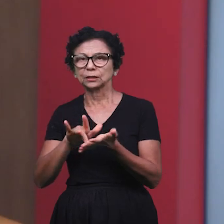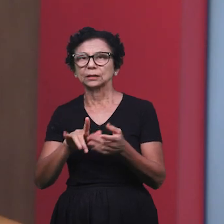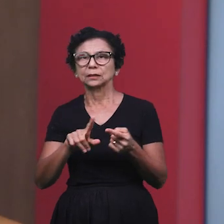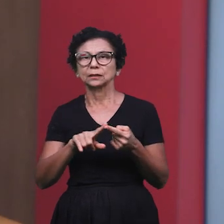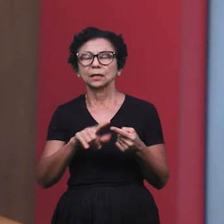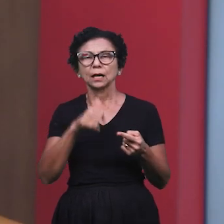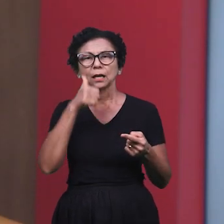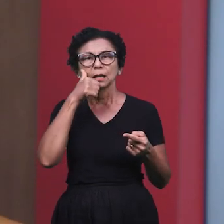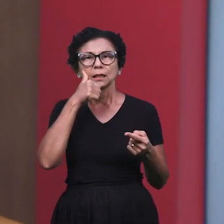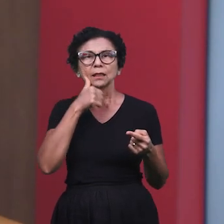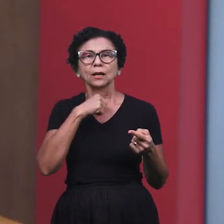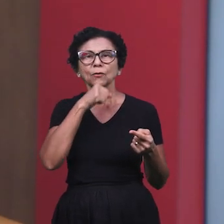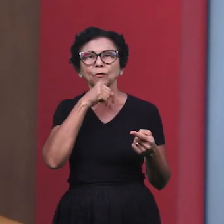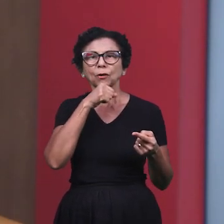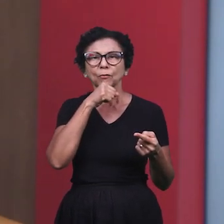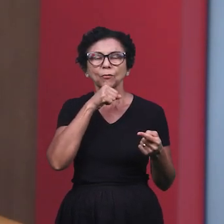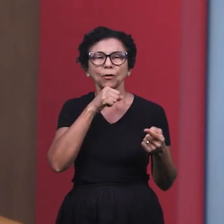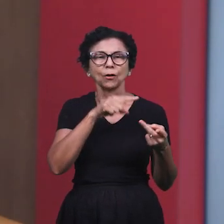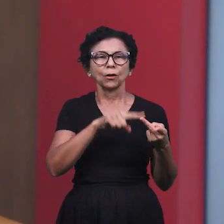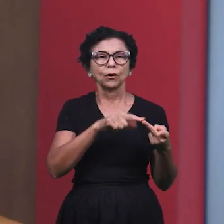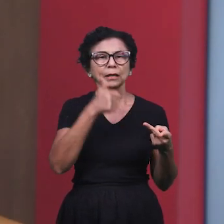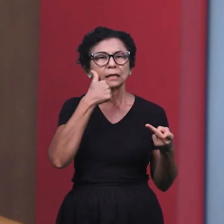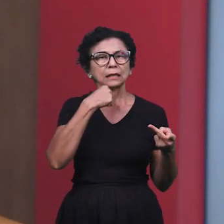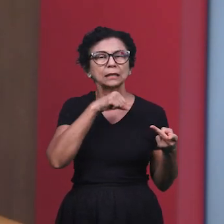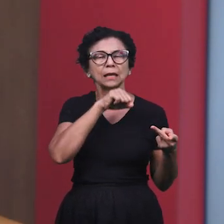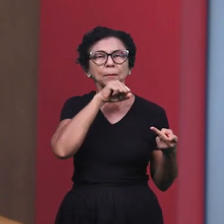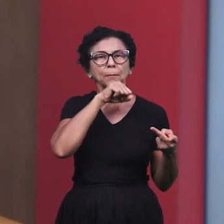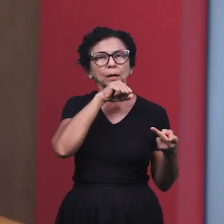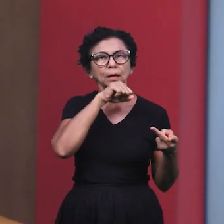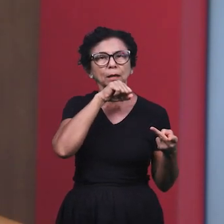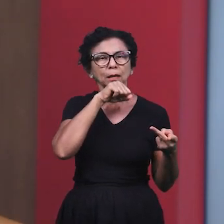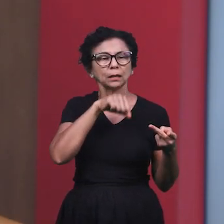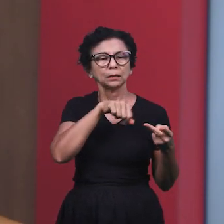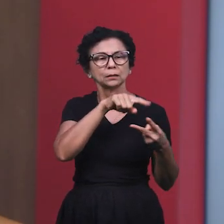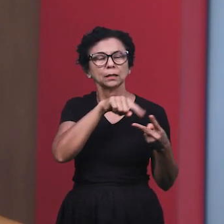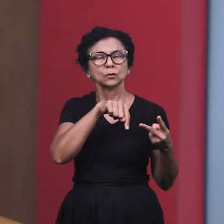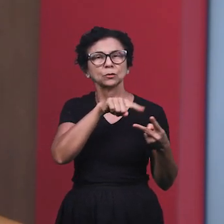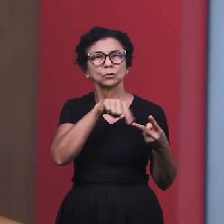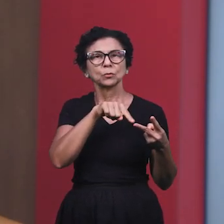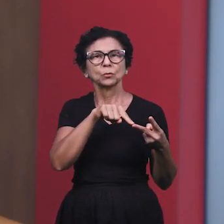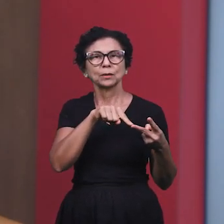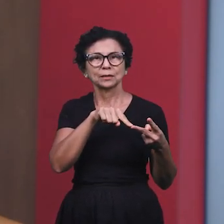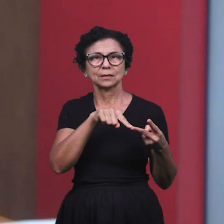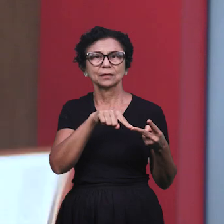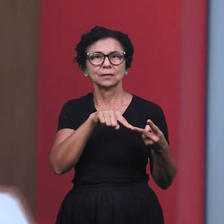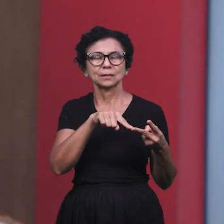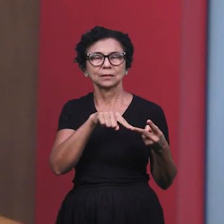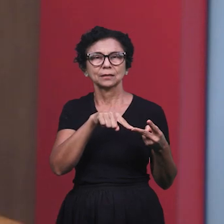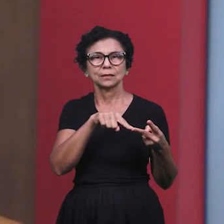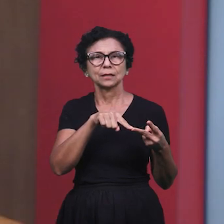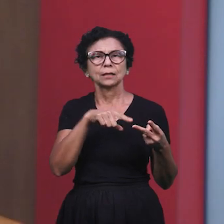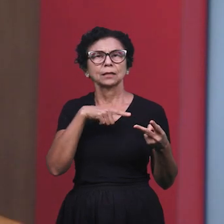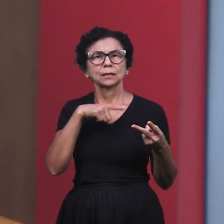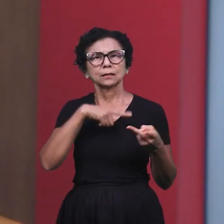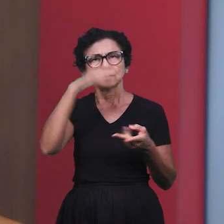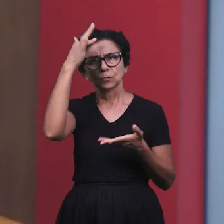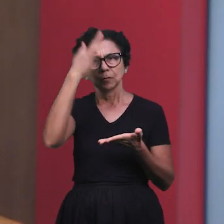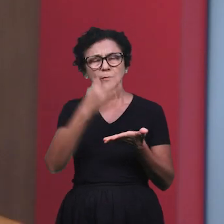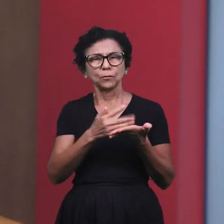na mãe Eunice, e que Paulo diz assim, certamente há em ti. E por